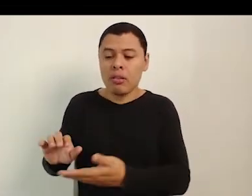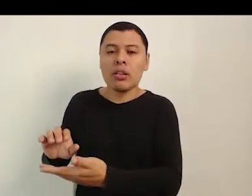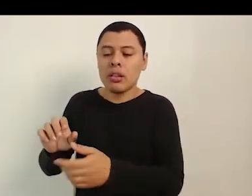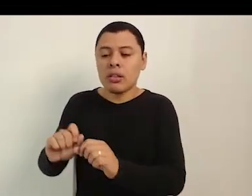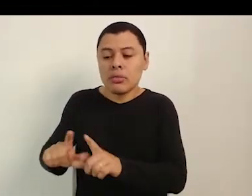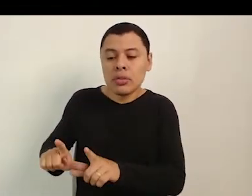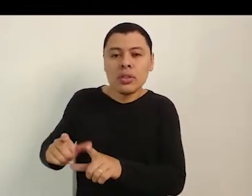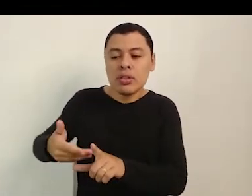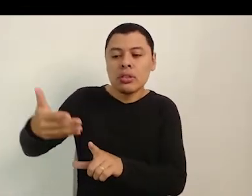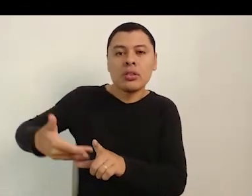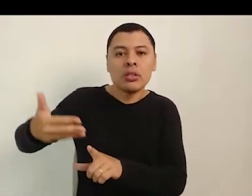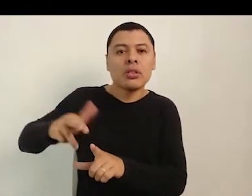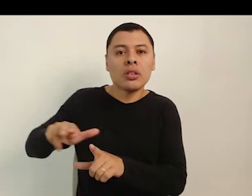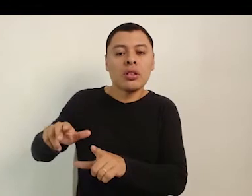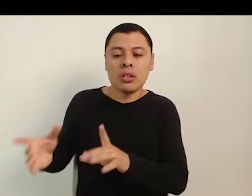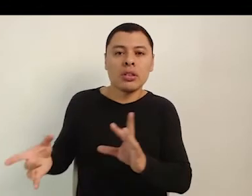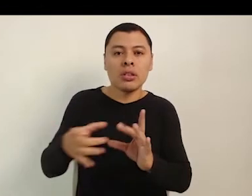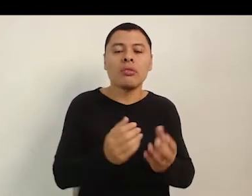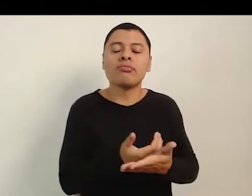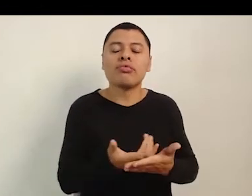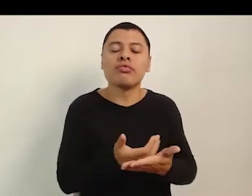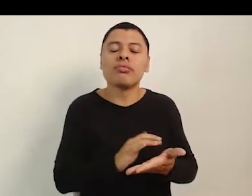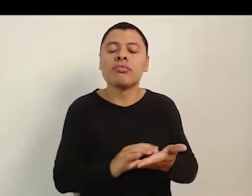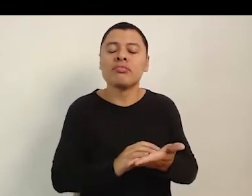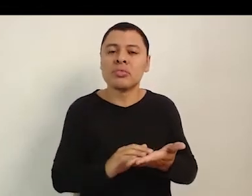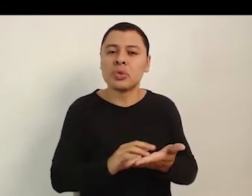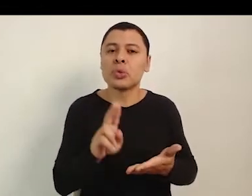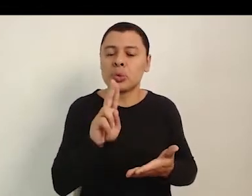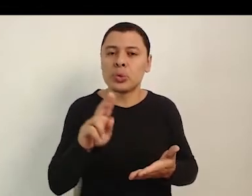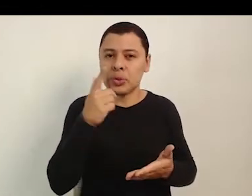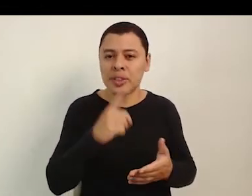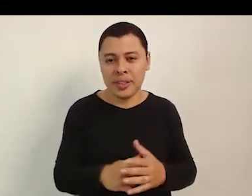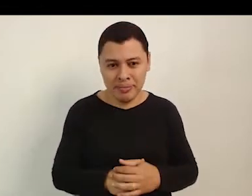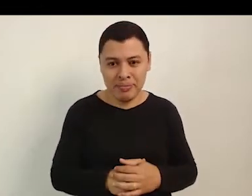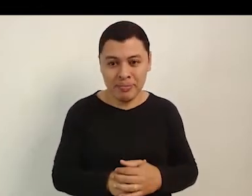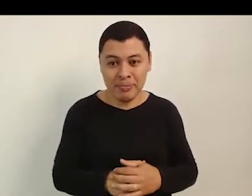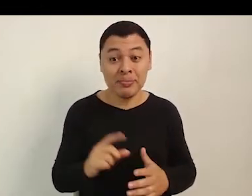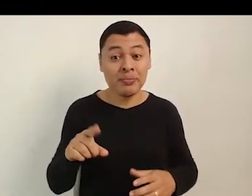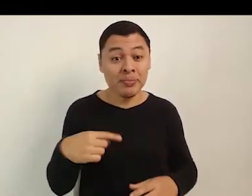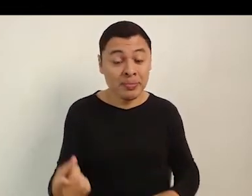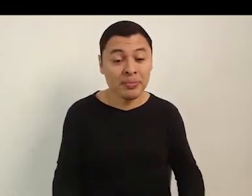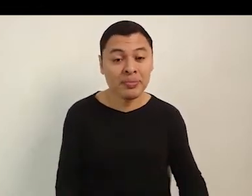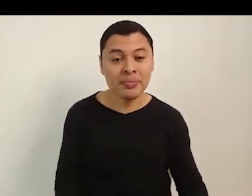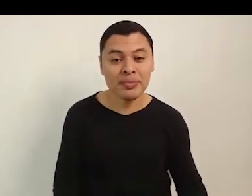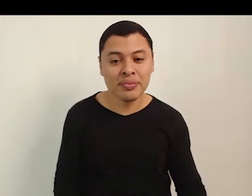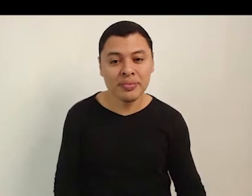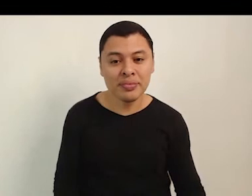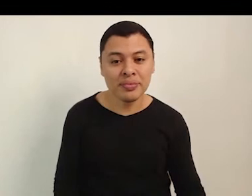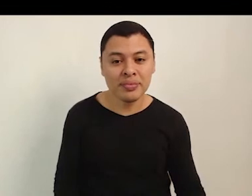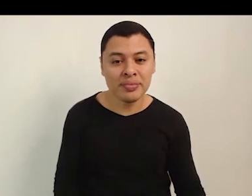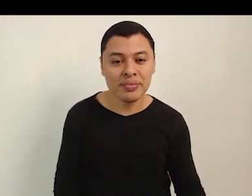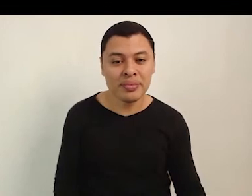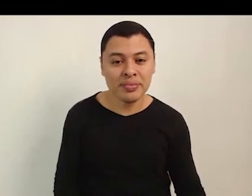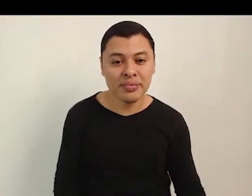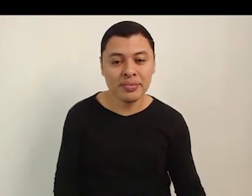vamos dizer assim, e ter acesso à tecnologia do mesmo jeito. Vamos para o próximo, Gabi? Vamos. O próximo exemplo é como que uma